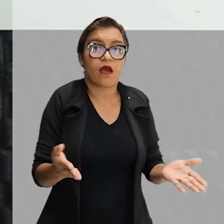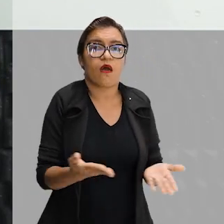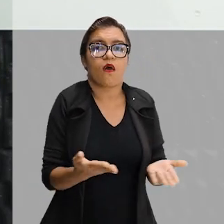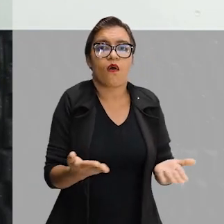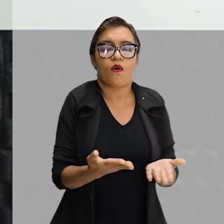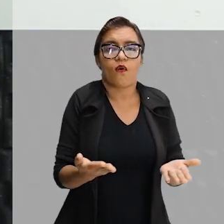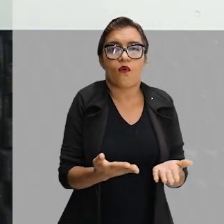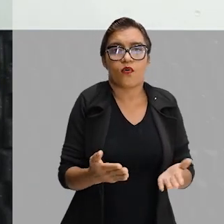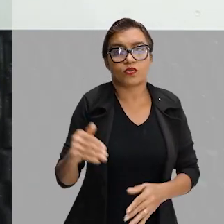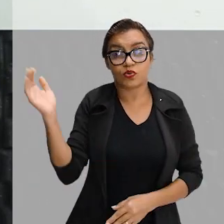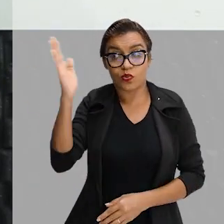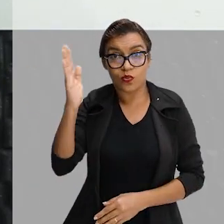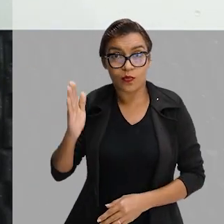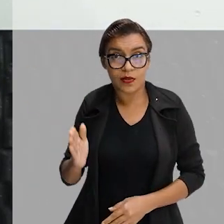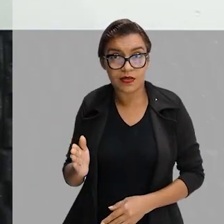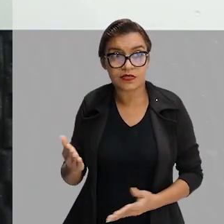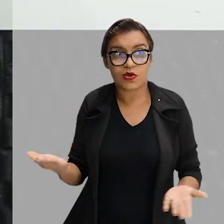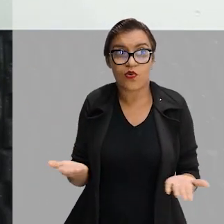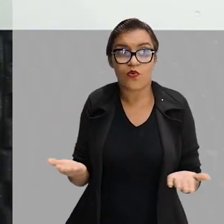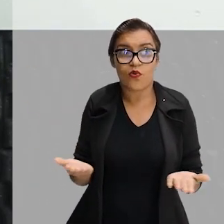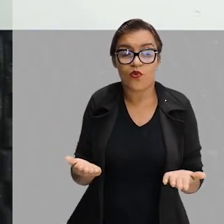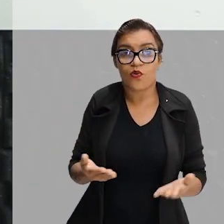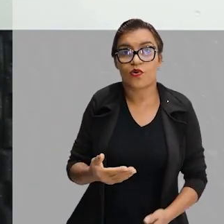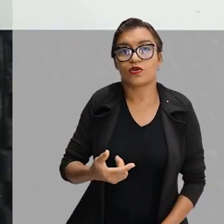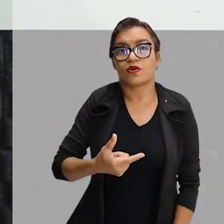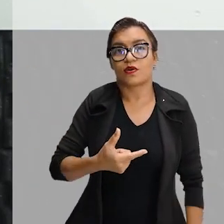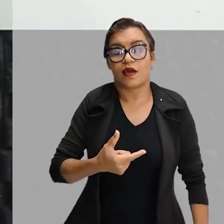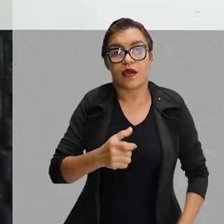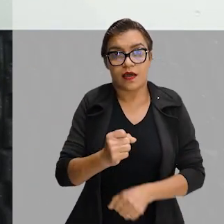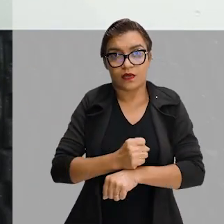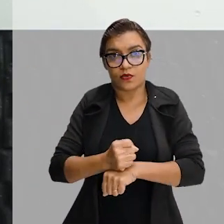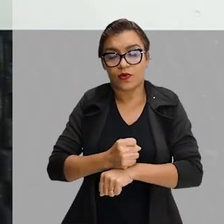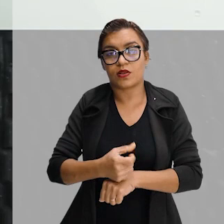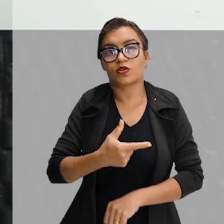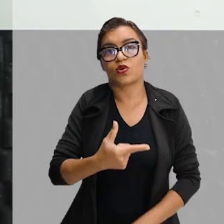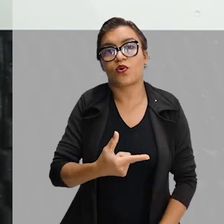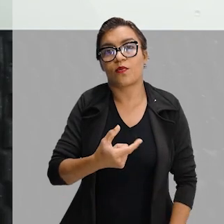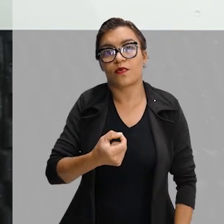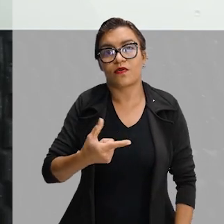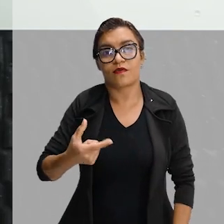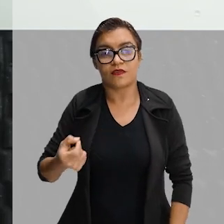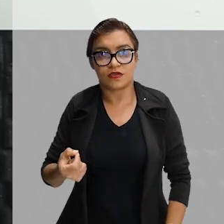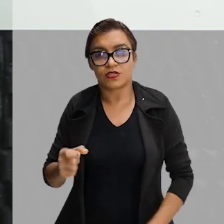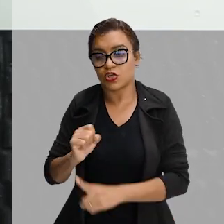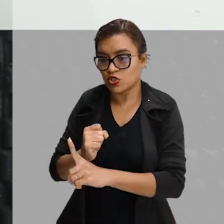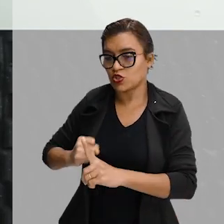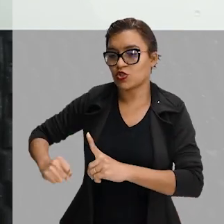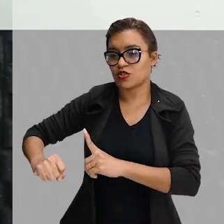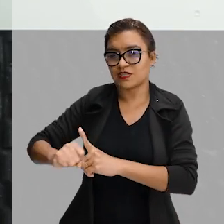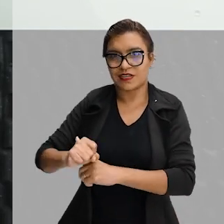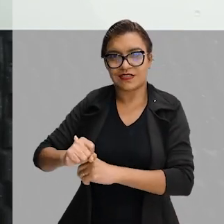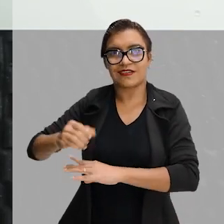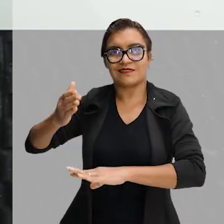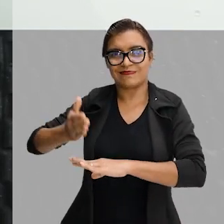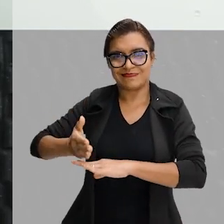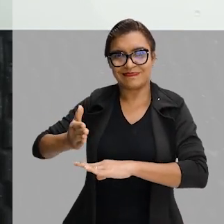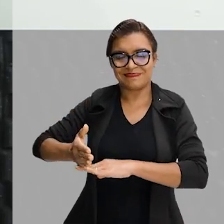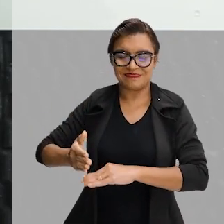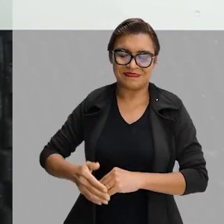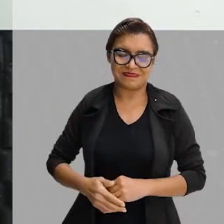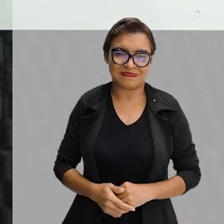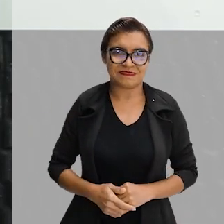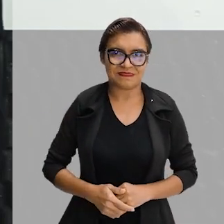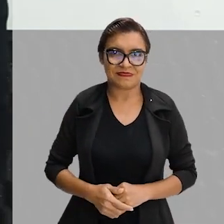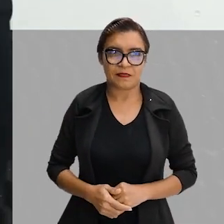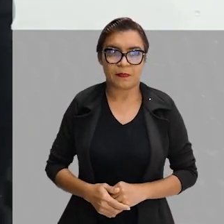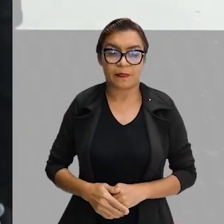do presente, eu vou chamar de sociedade moderna. Olha só, sociedade moderna.